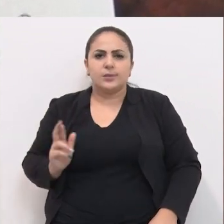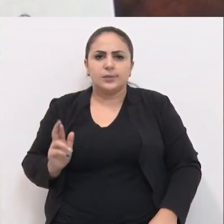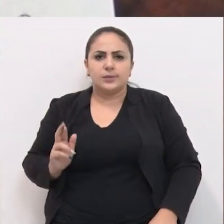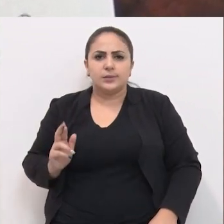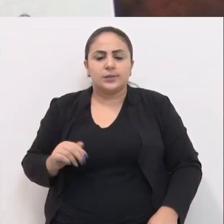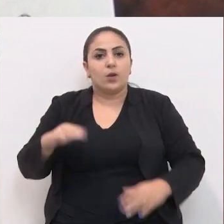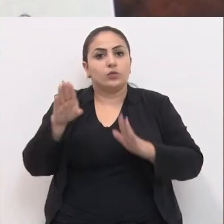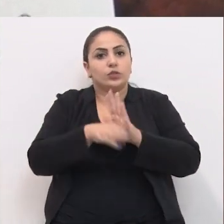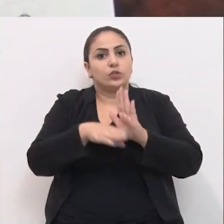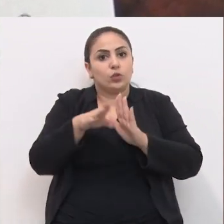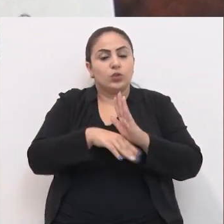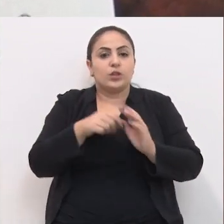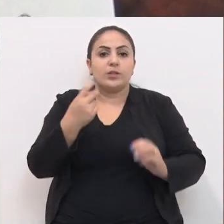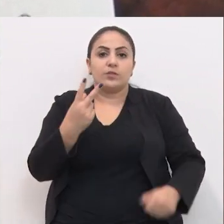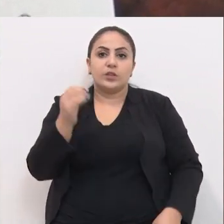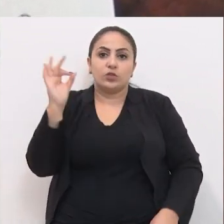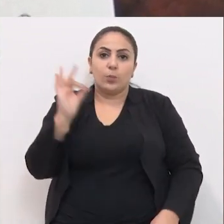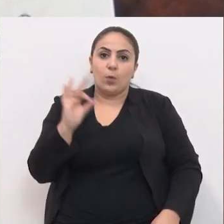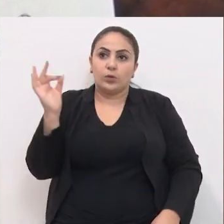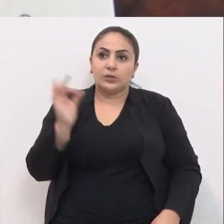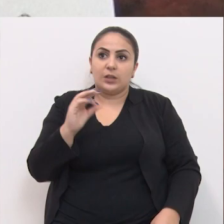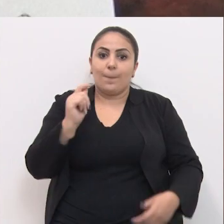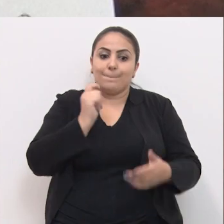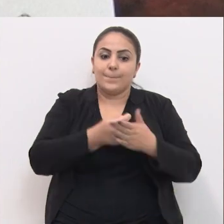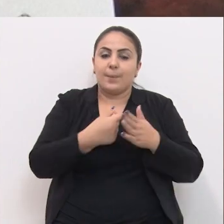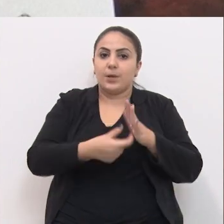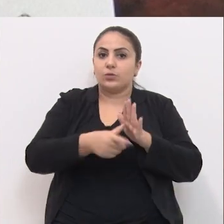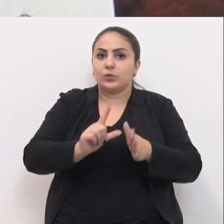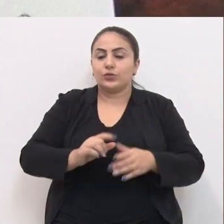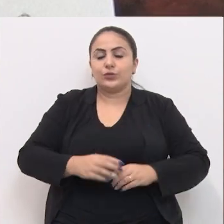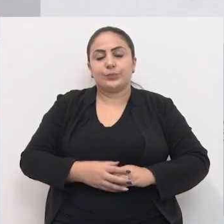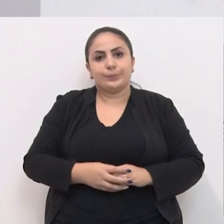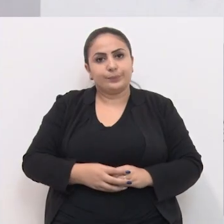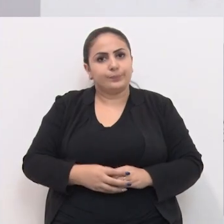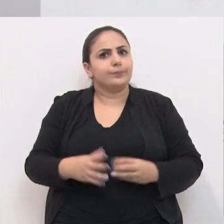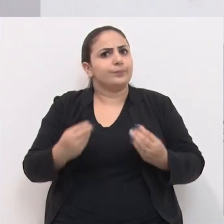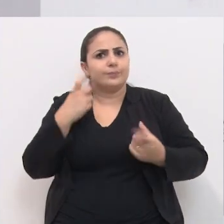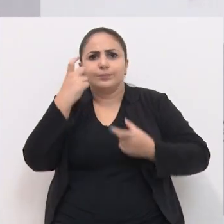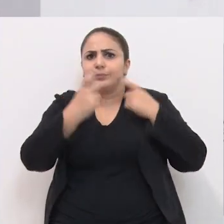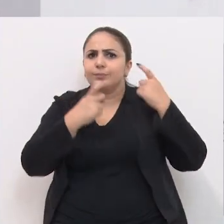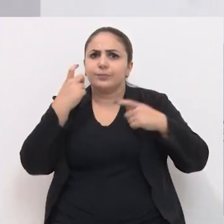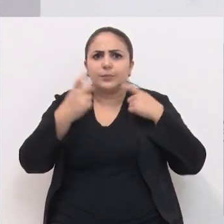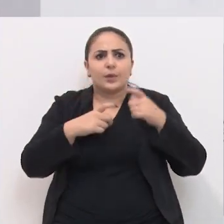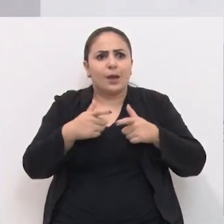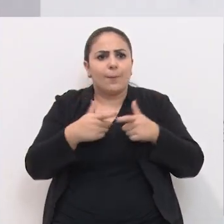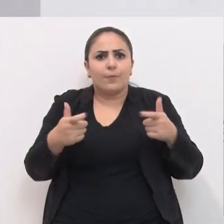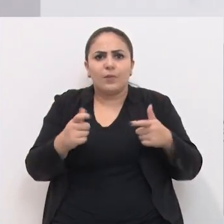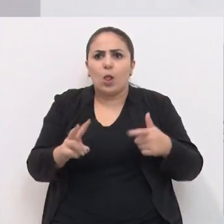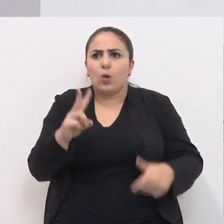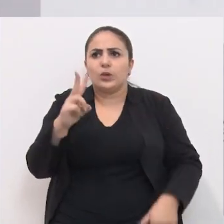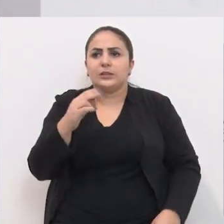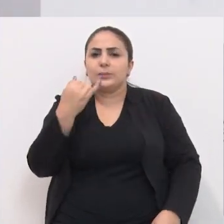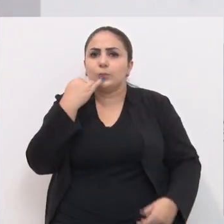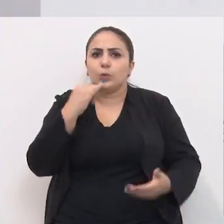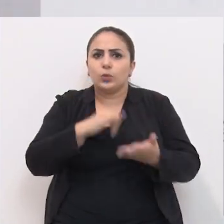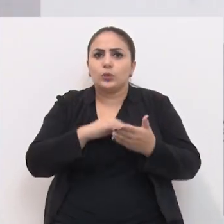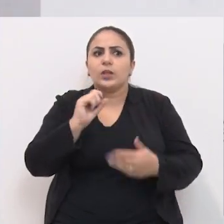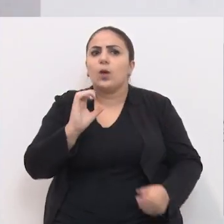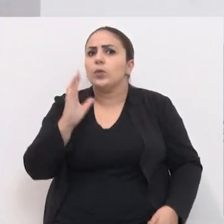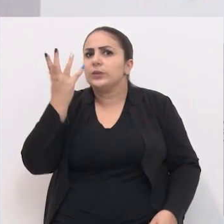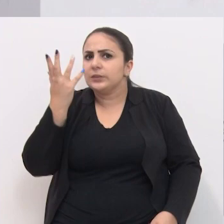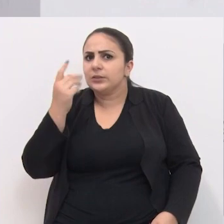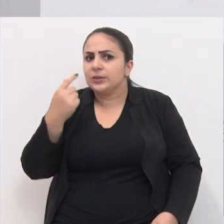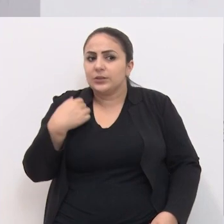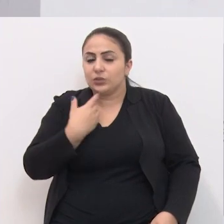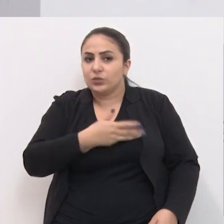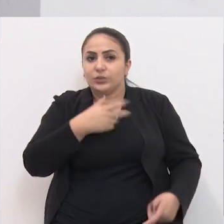com desconto de 20% para o pagamento antecipado. Muito preocupante esses aumentos de IPTU. O que está acontecendo? Esses